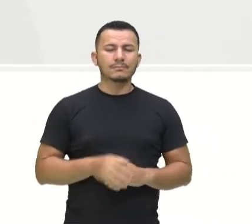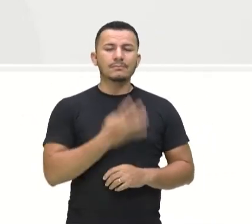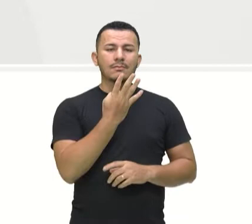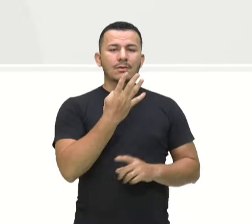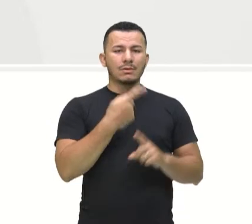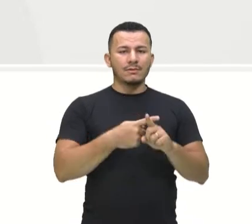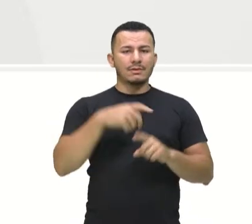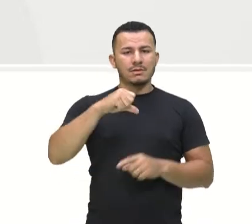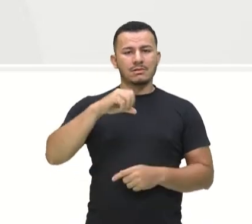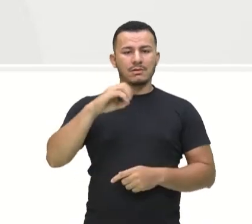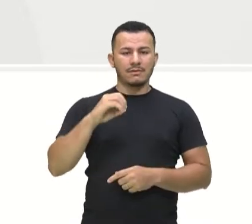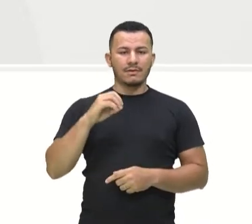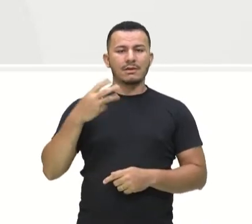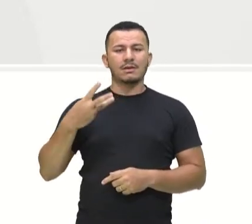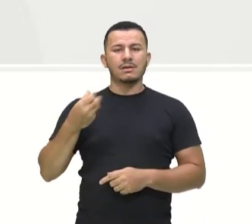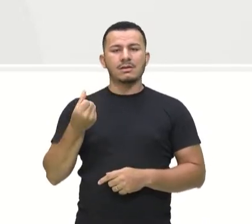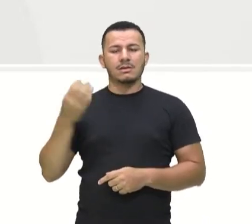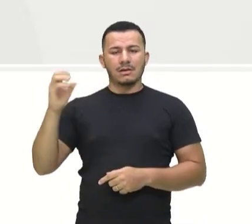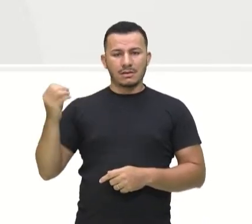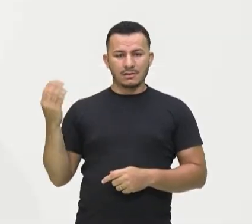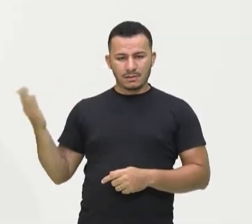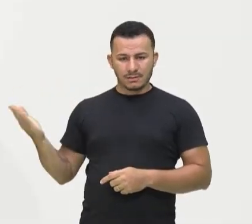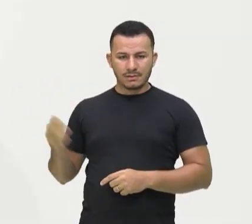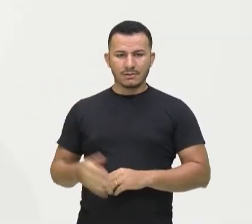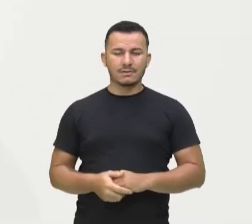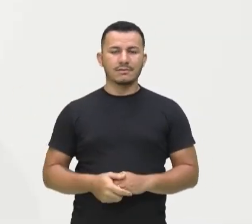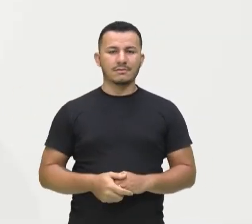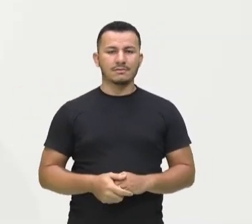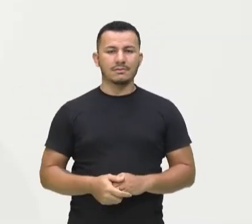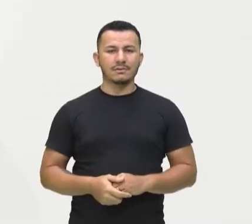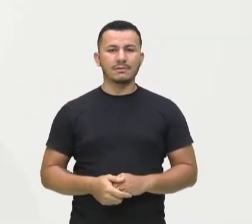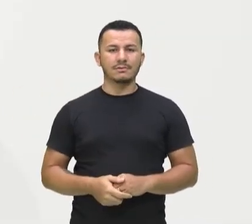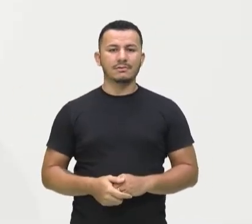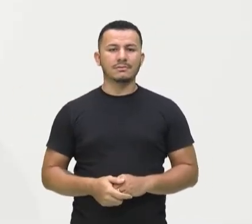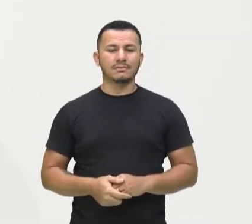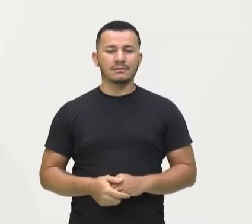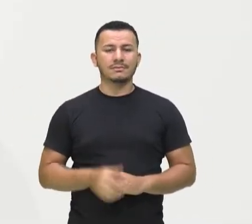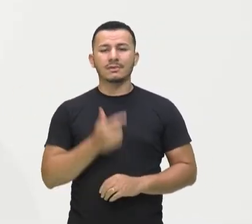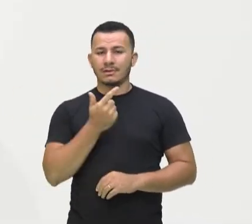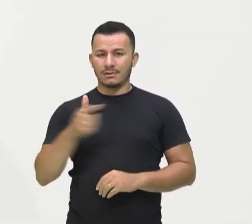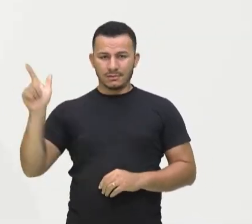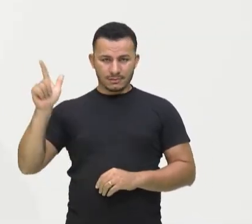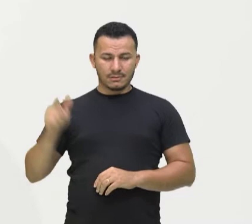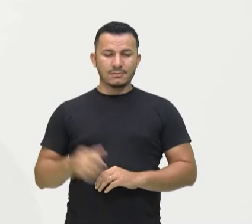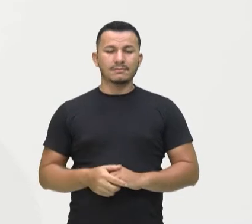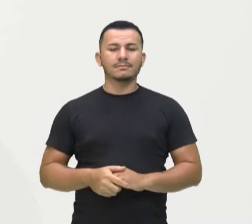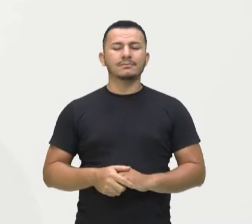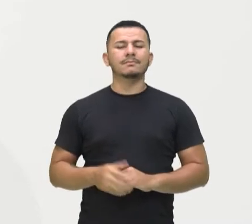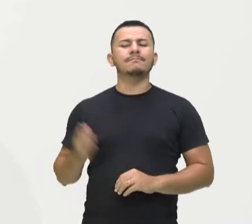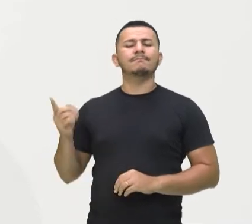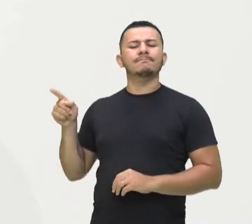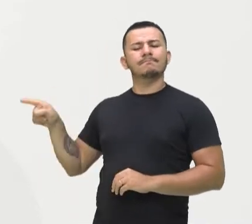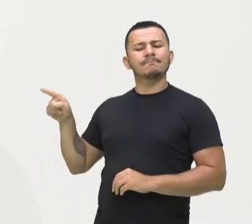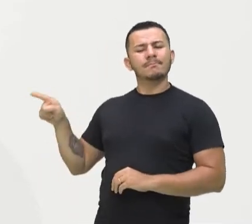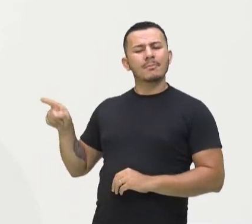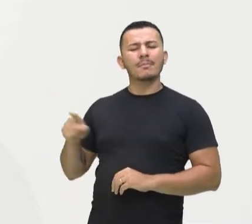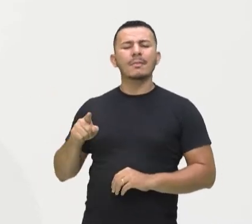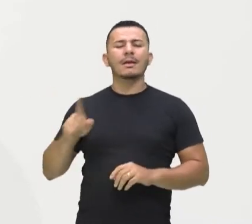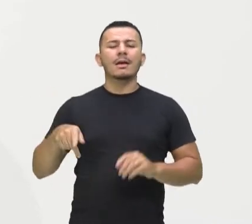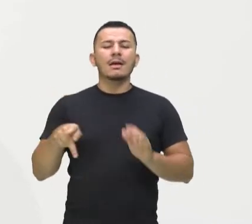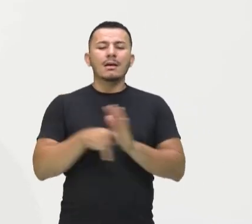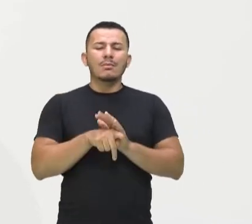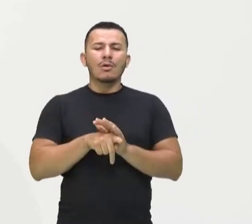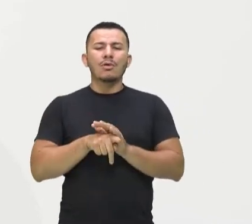90 é 360 e aí a soma é então 360. Vejamos outro exemplo. Quanto mede o ângulo externo de